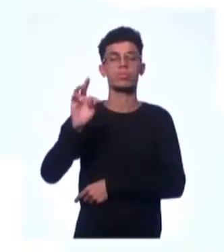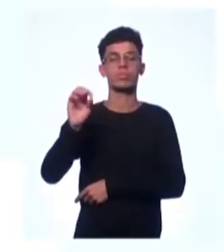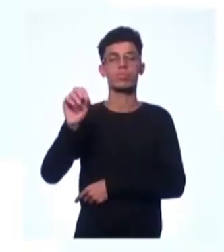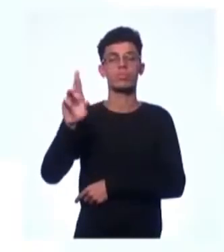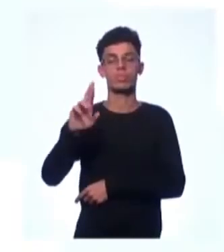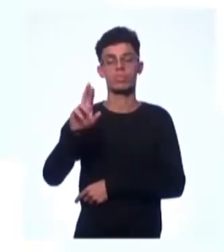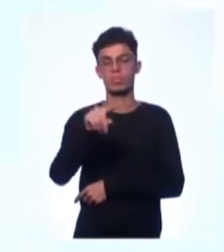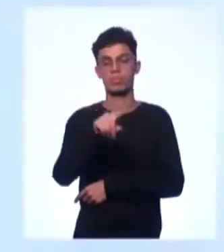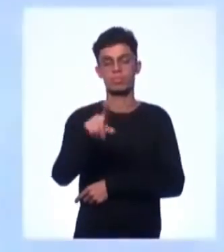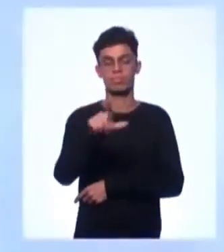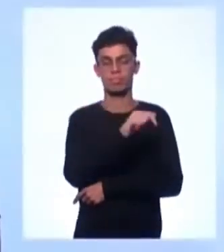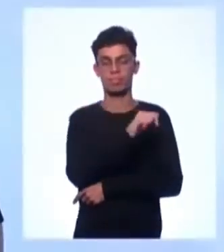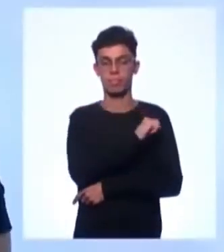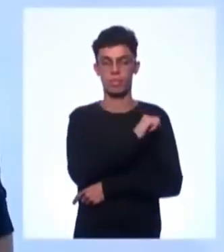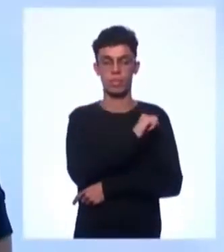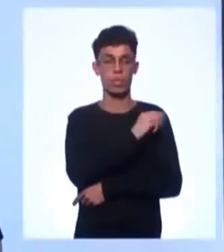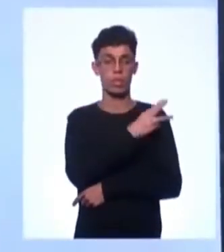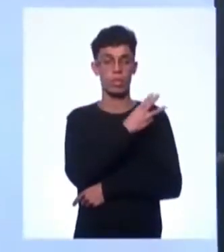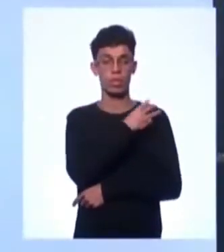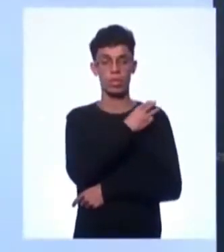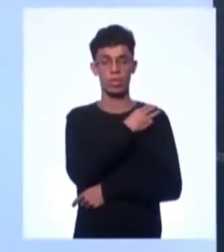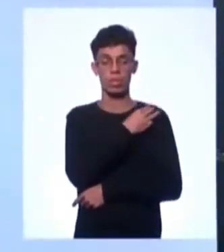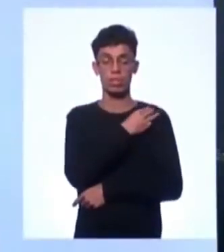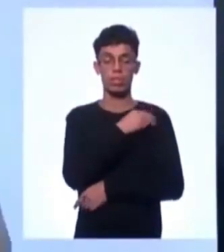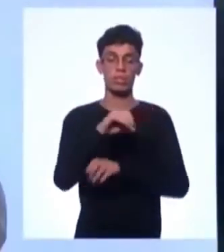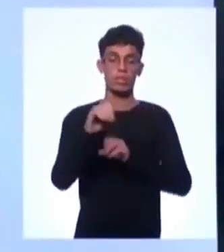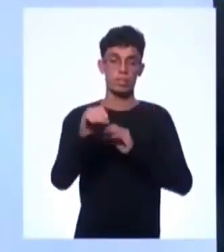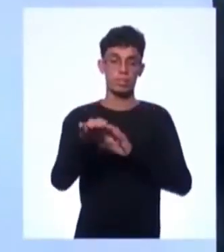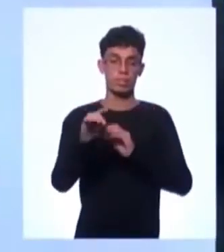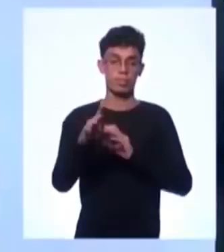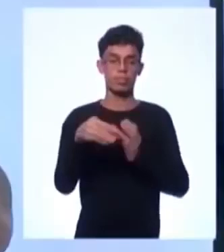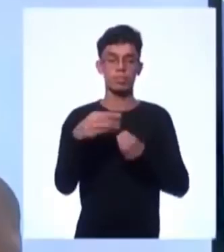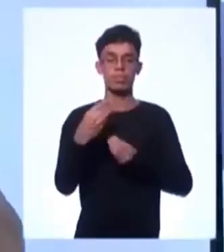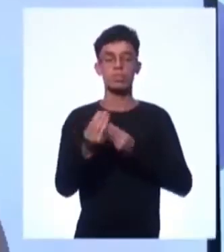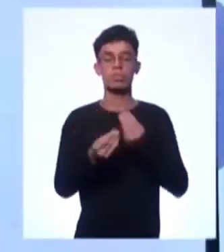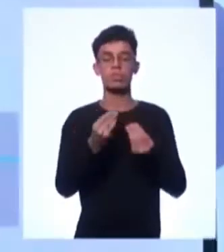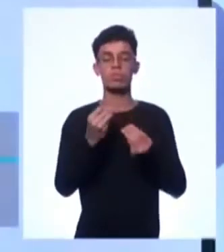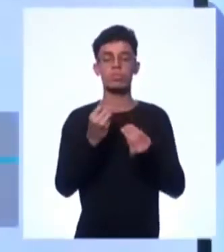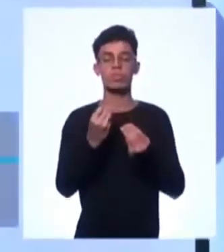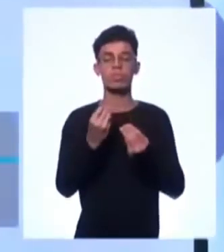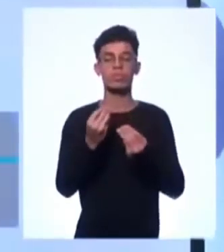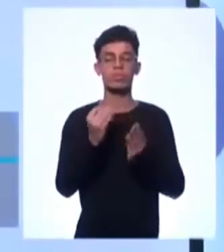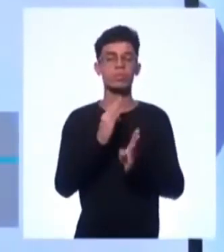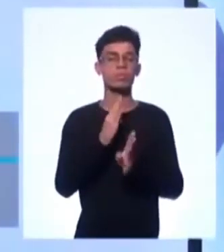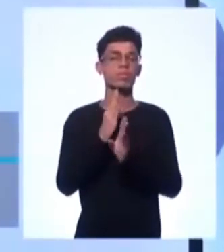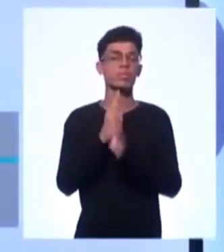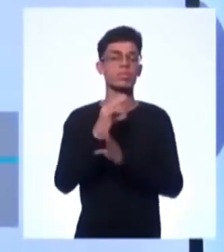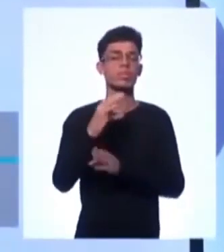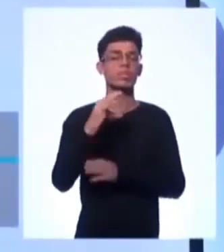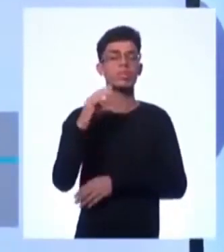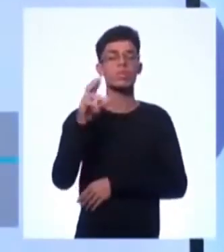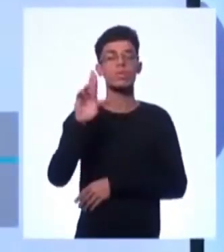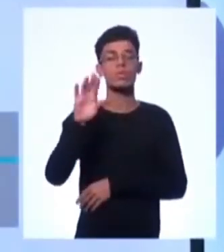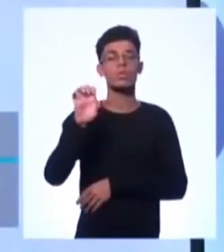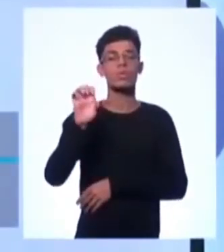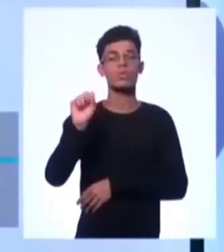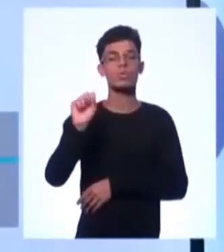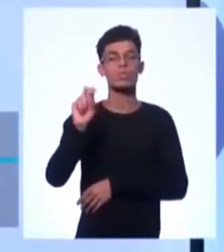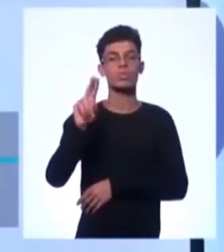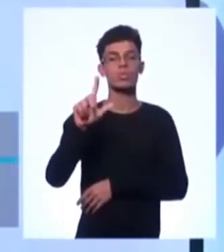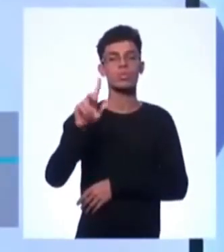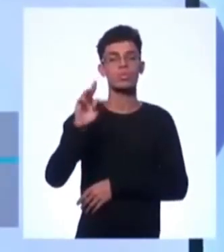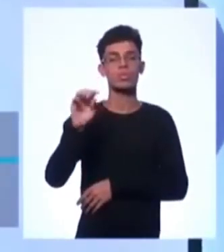meus queridos estudantes do terceiro ano do ensino médio, né? Como é que a gente poderia achar esse campo resultante, né? A gente aplica o